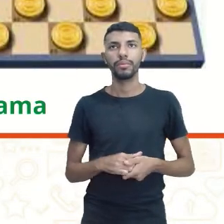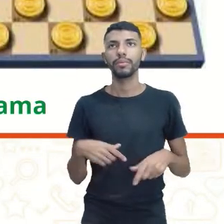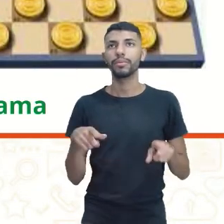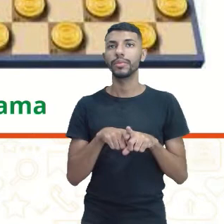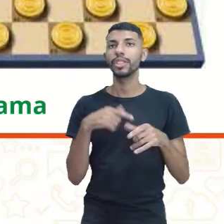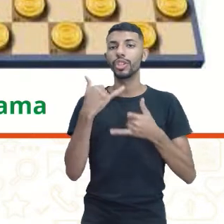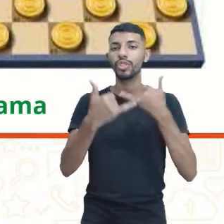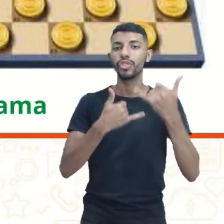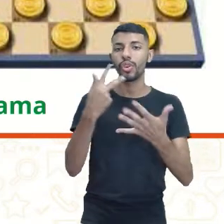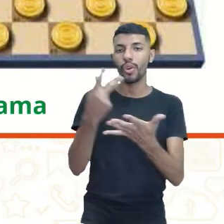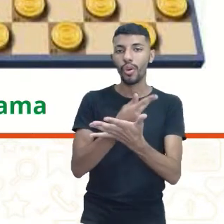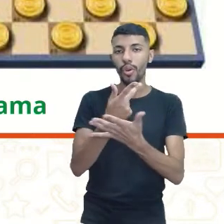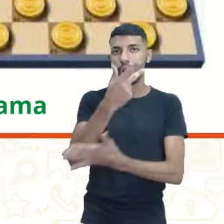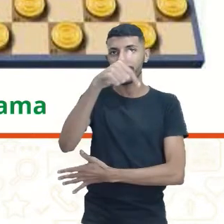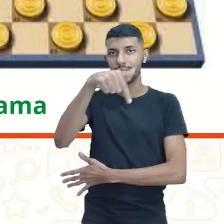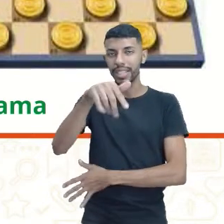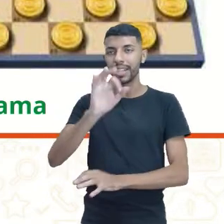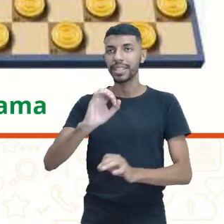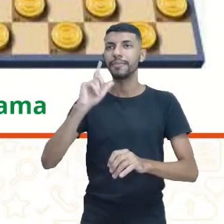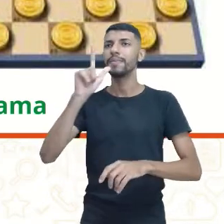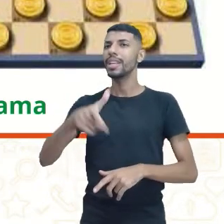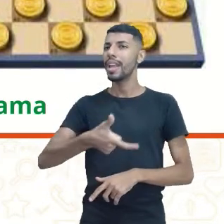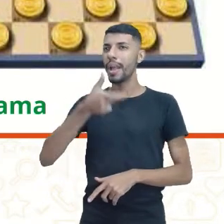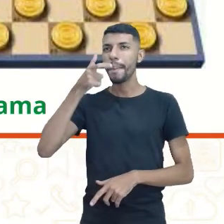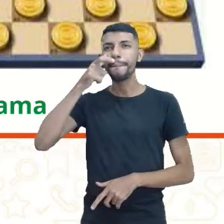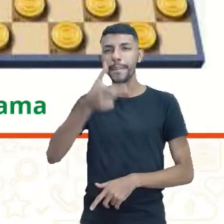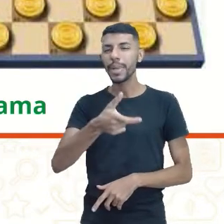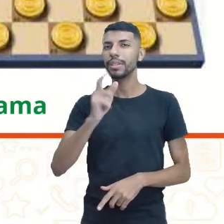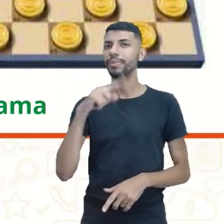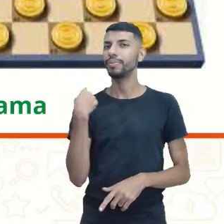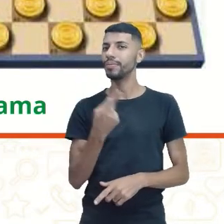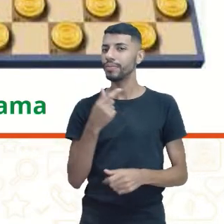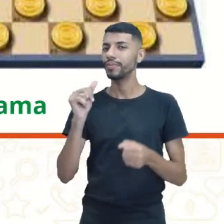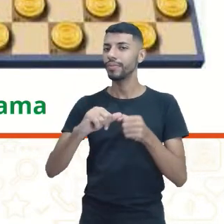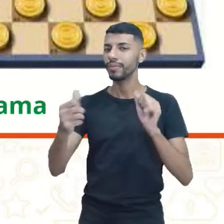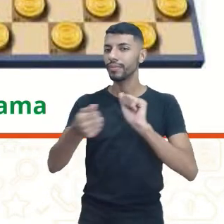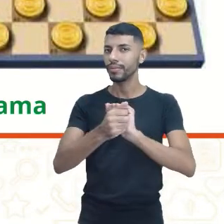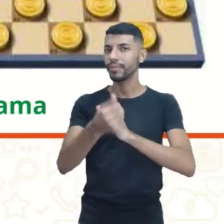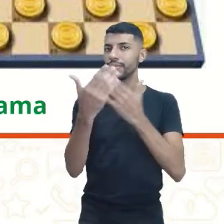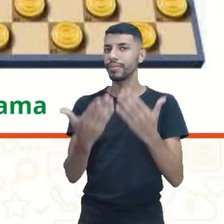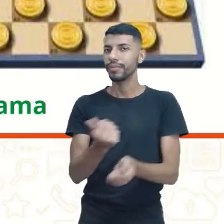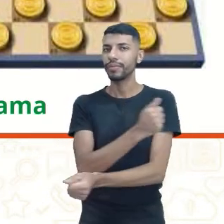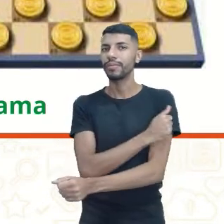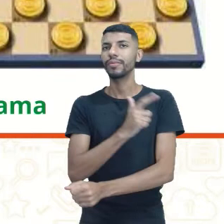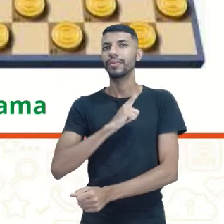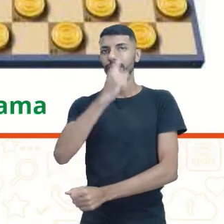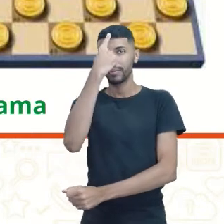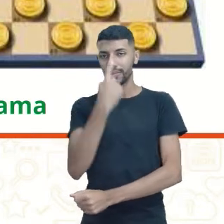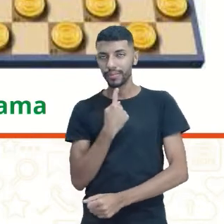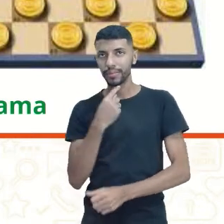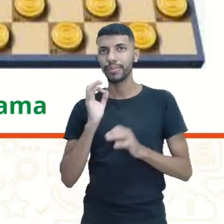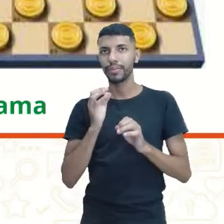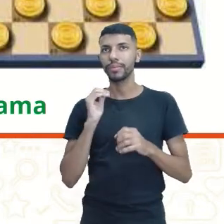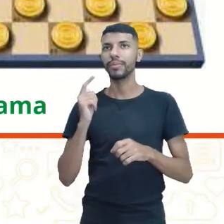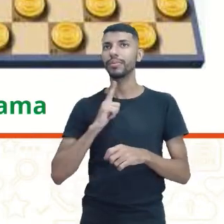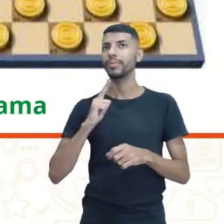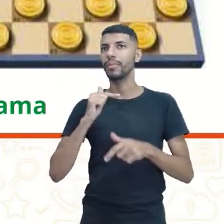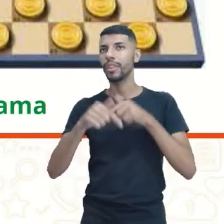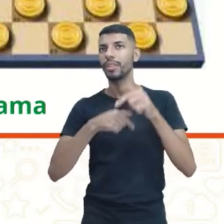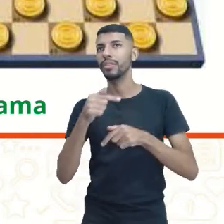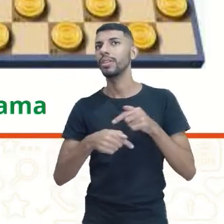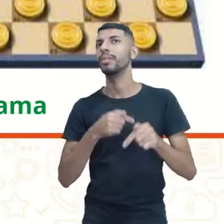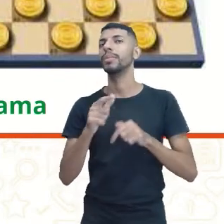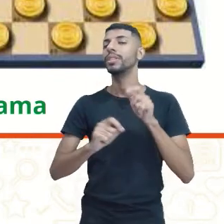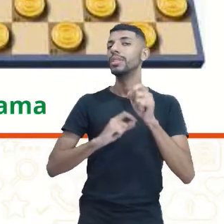Jogo dos 7 erros é um jogo interessante para a gente fazer com esse estudante que tem esse perfil, que tem esse funcionamento